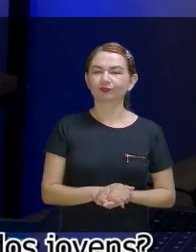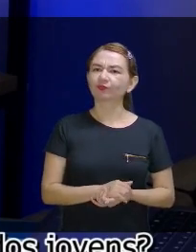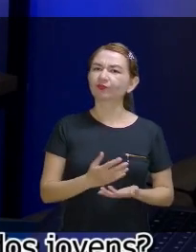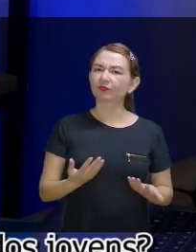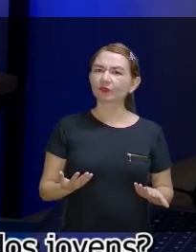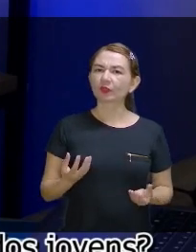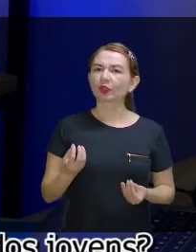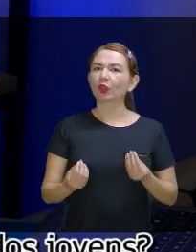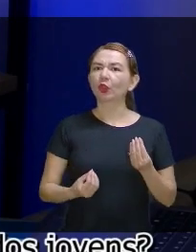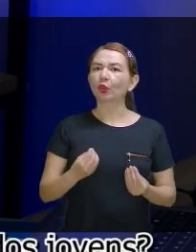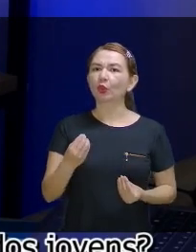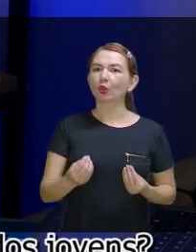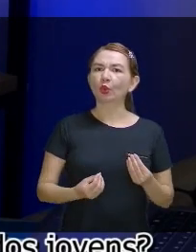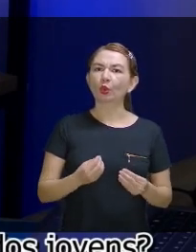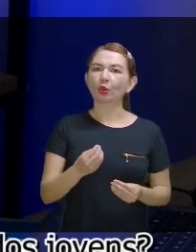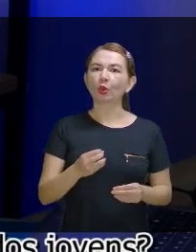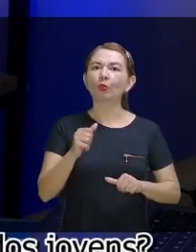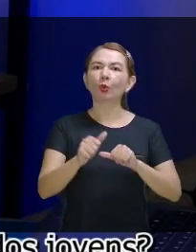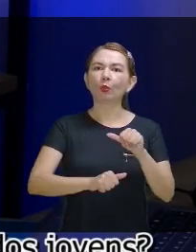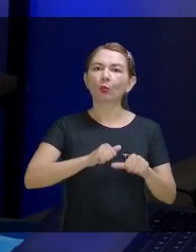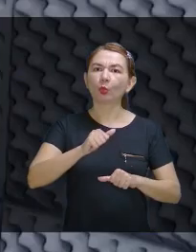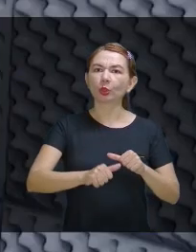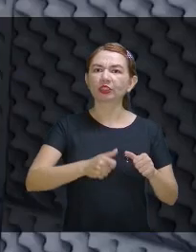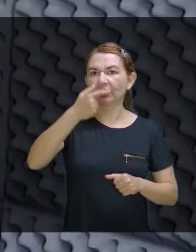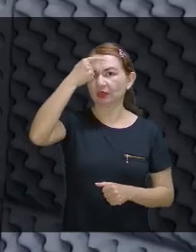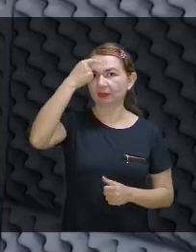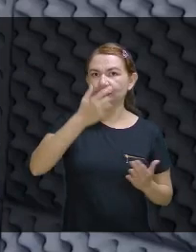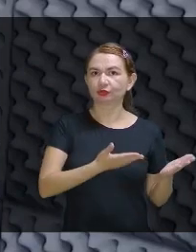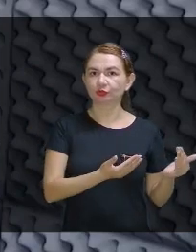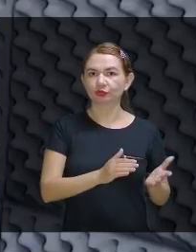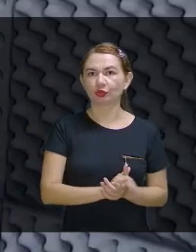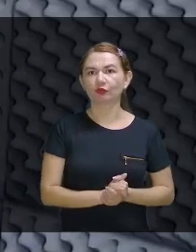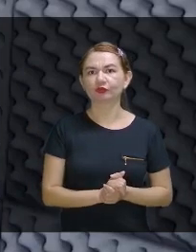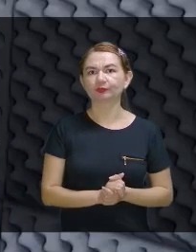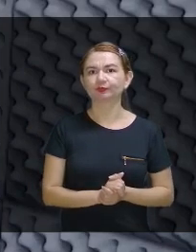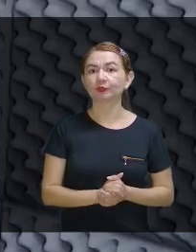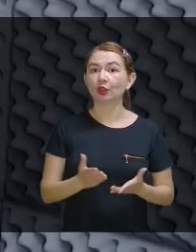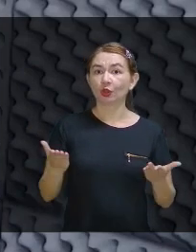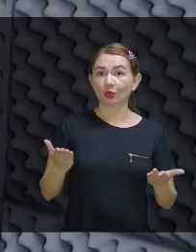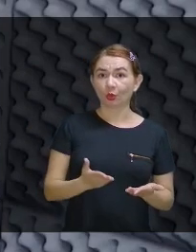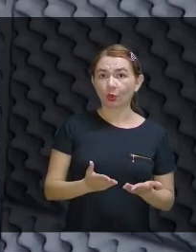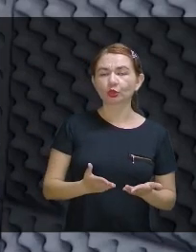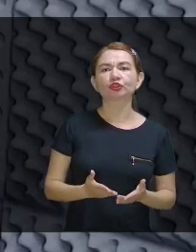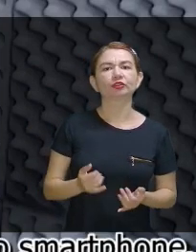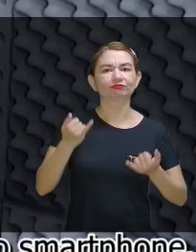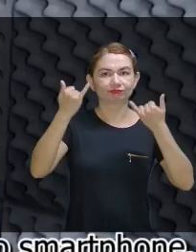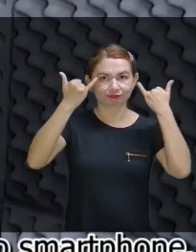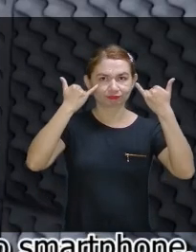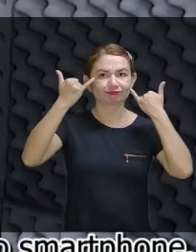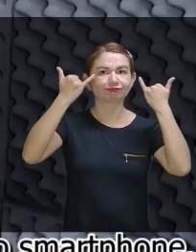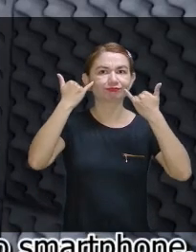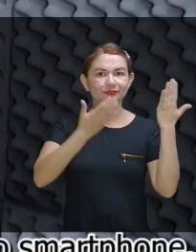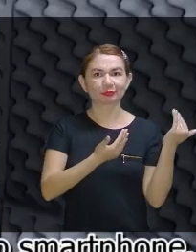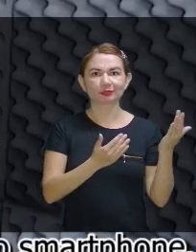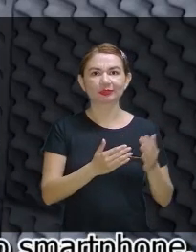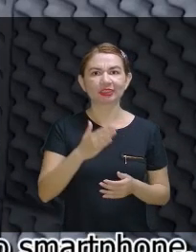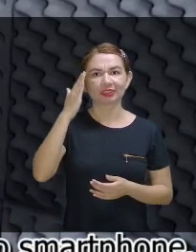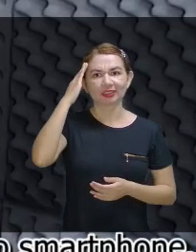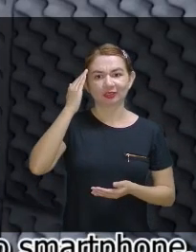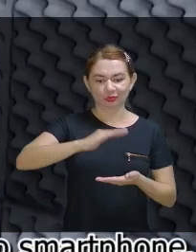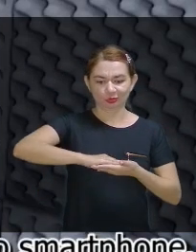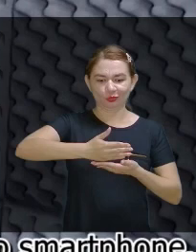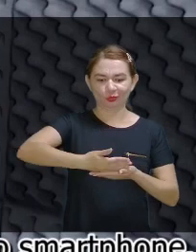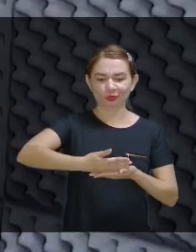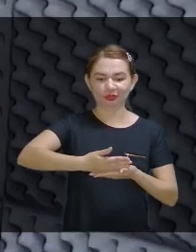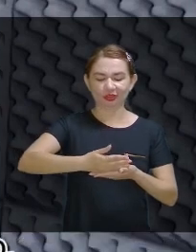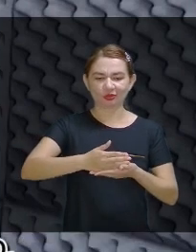conseguindo superar isso na mente dos jovens? Eu acredito que sim. O jovem hoje ele é bem informado. Foco no desembargador Silmar Fernandes. Nasce